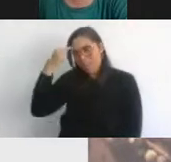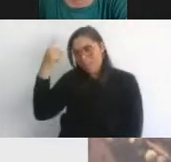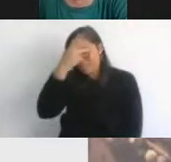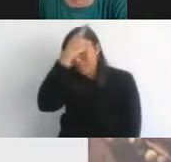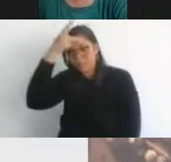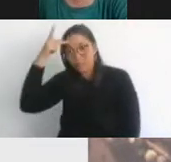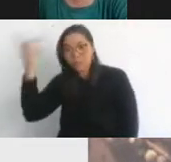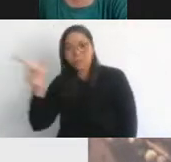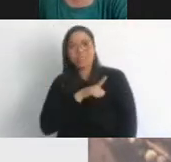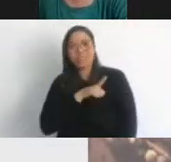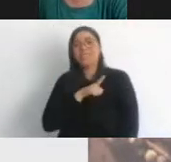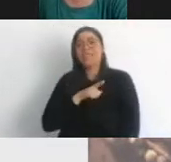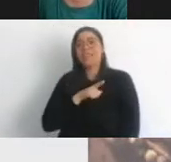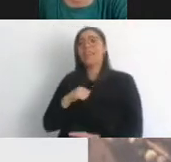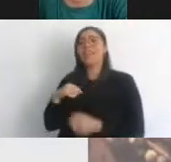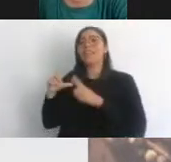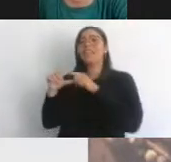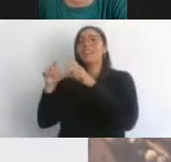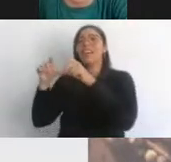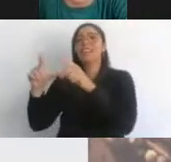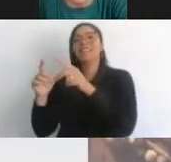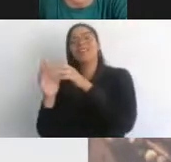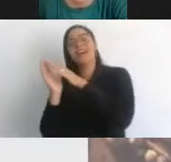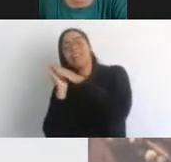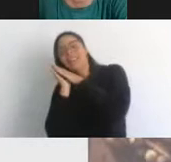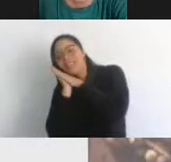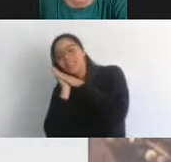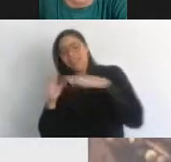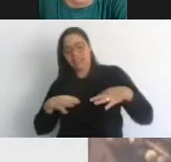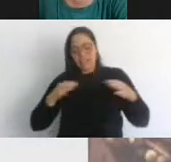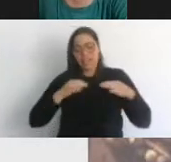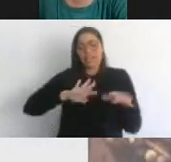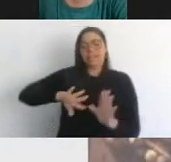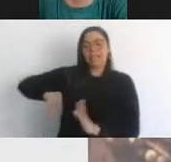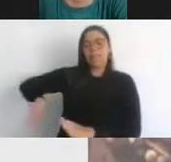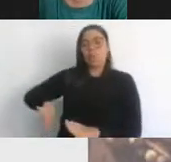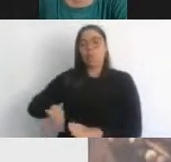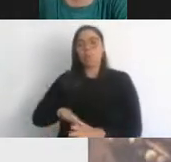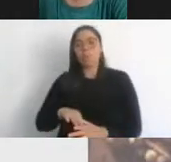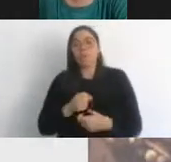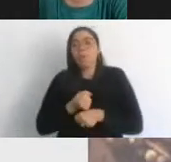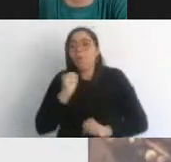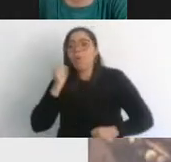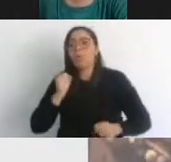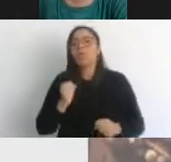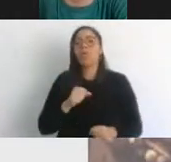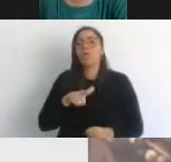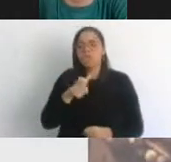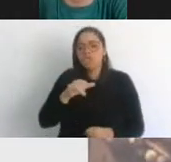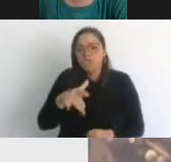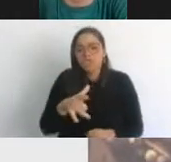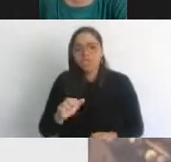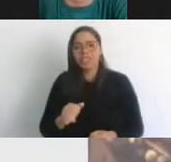pessoas que tiveram que viajar deitadas semi-nuas em fezes em urinas em comidas